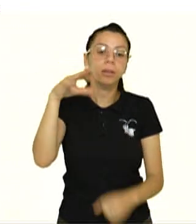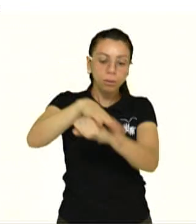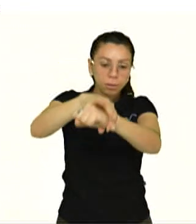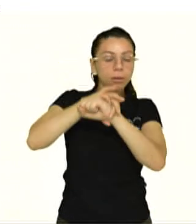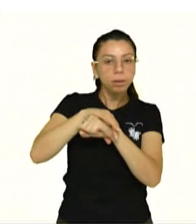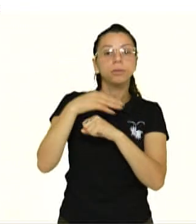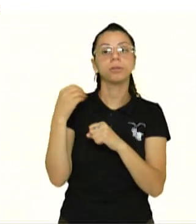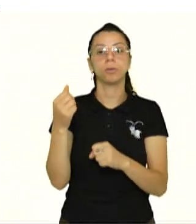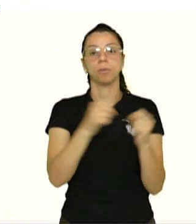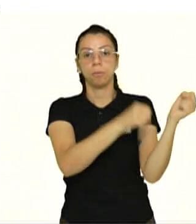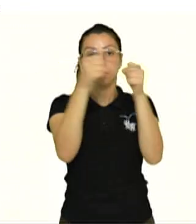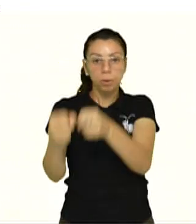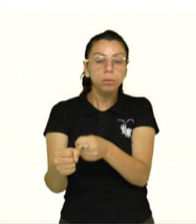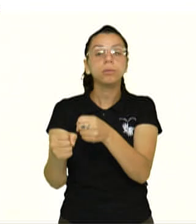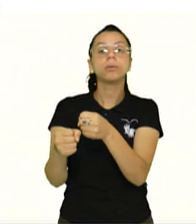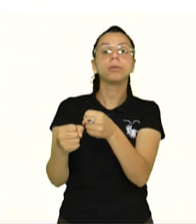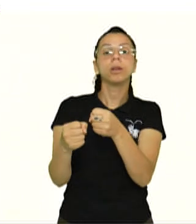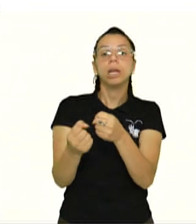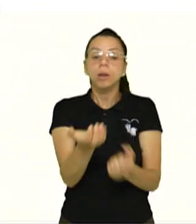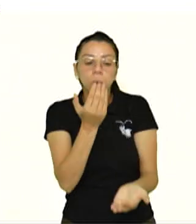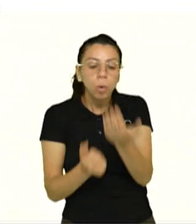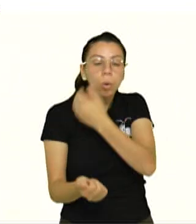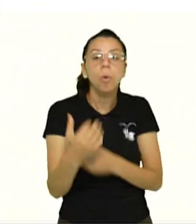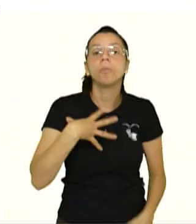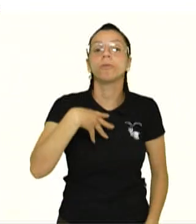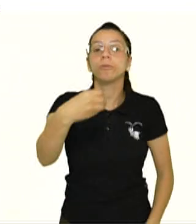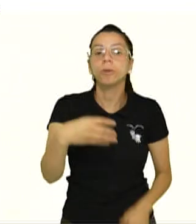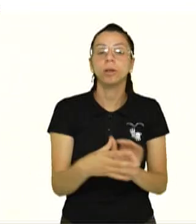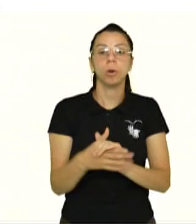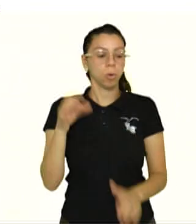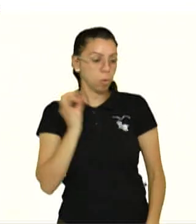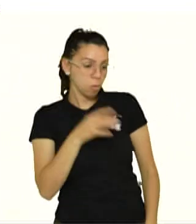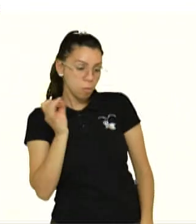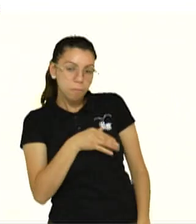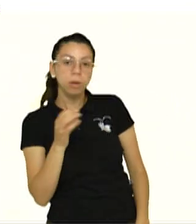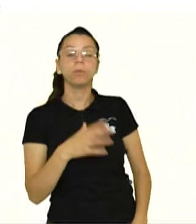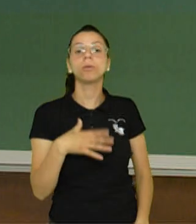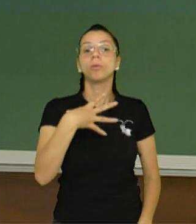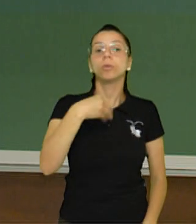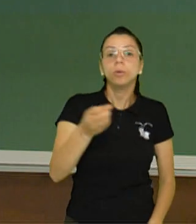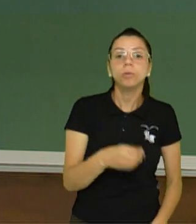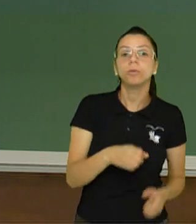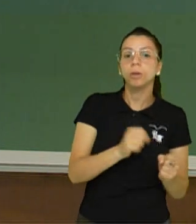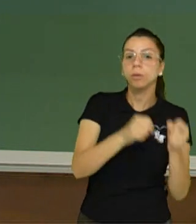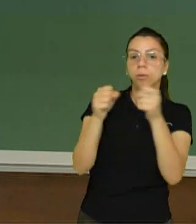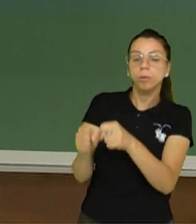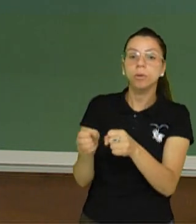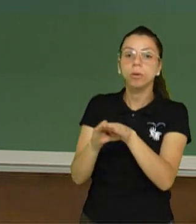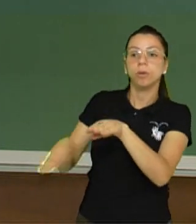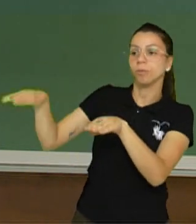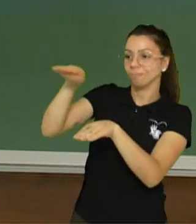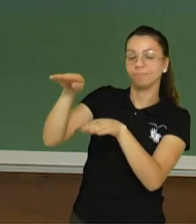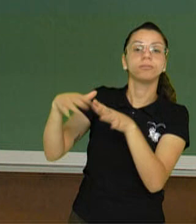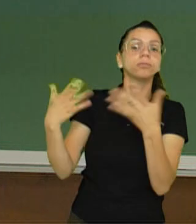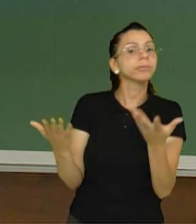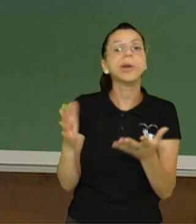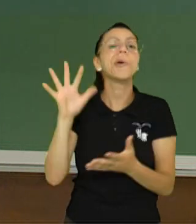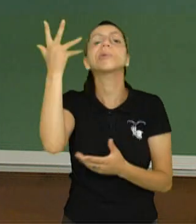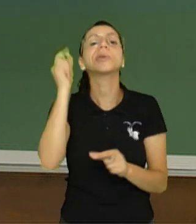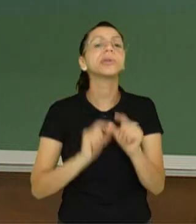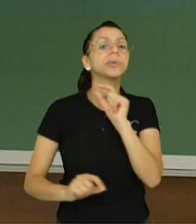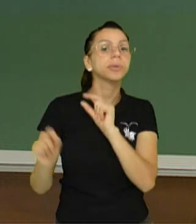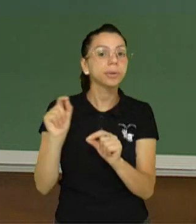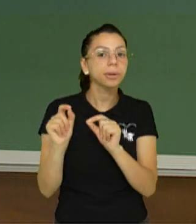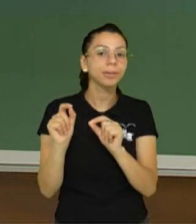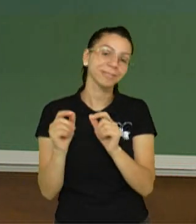seu poder, ele devora os filhos com medo de que os filhos o superem. E o que acaba acontecendo no final das contas?